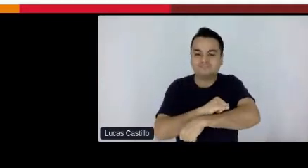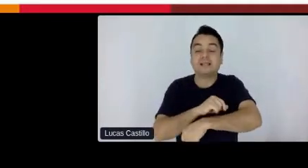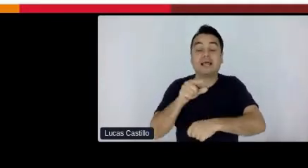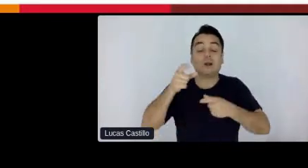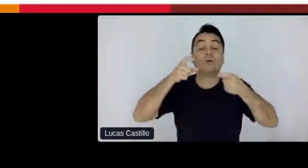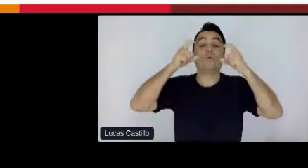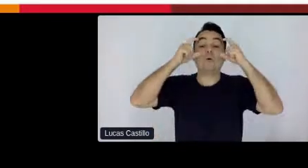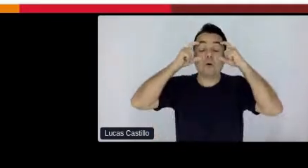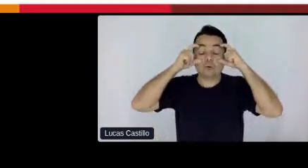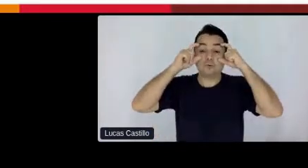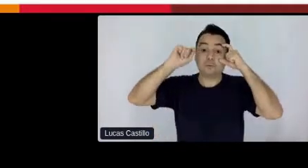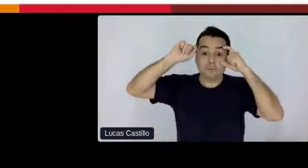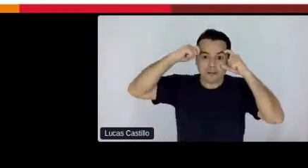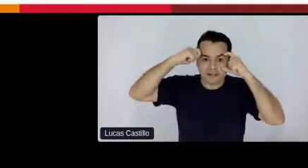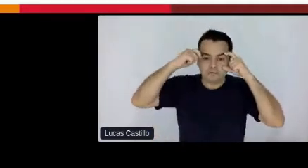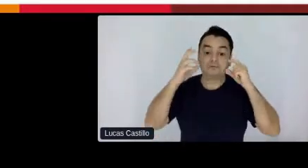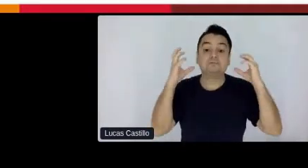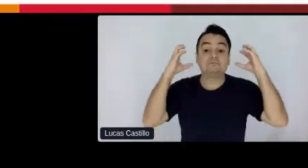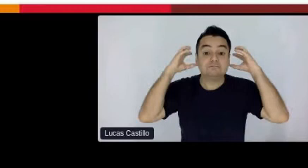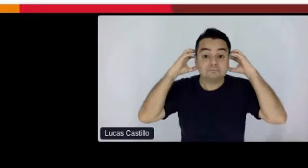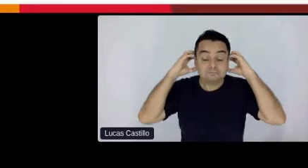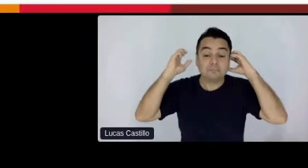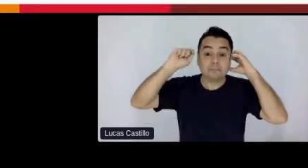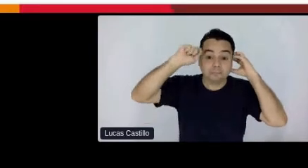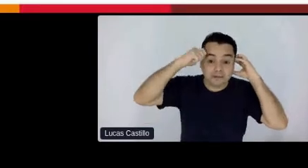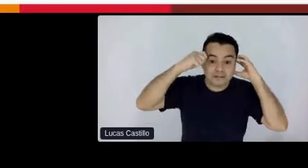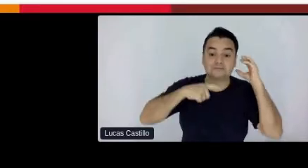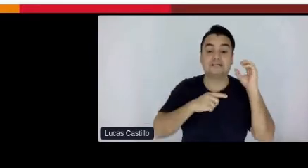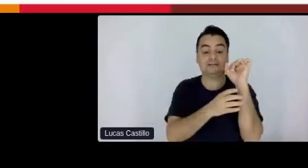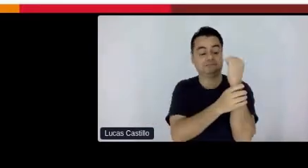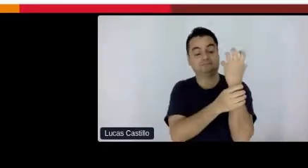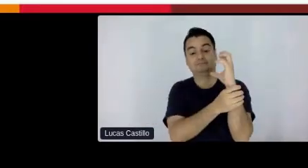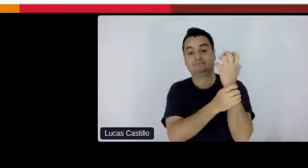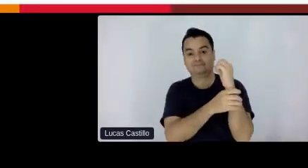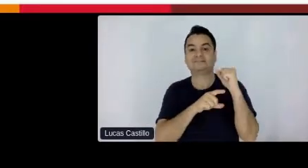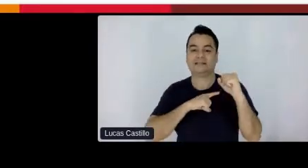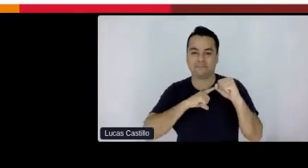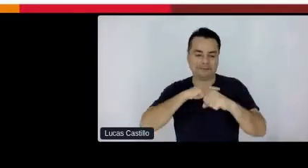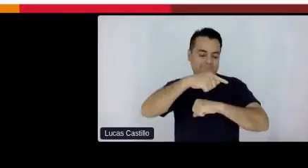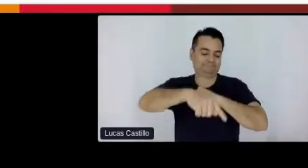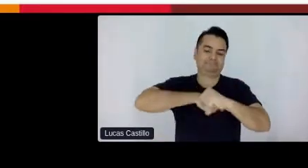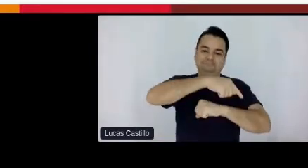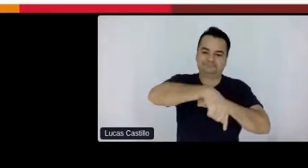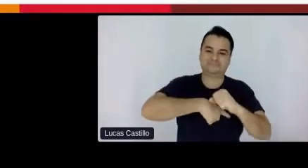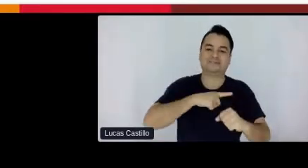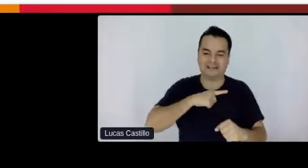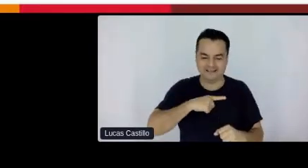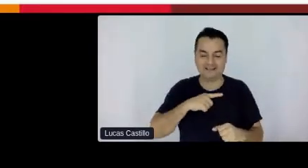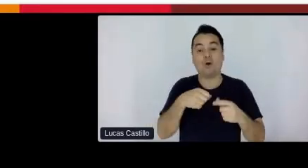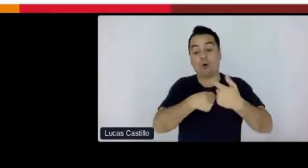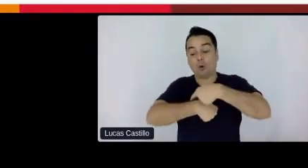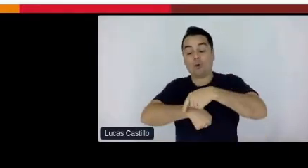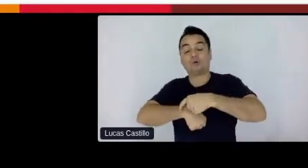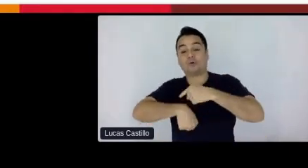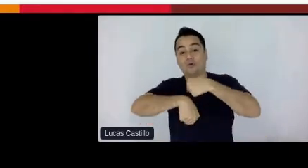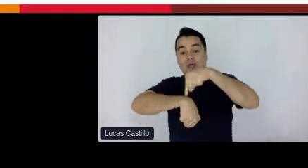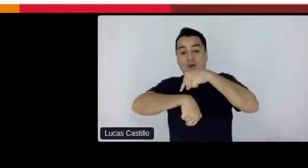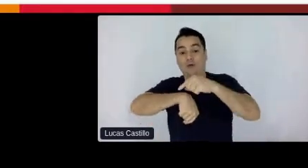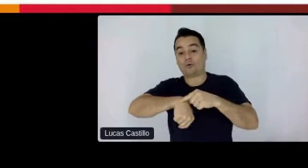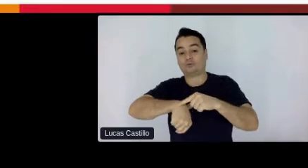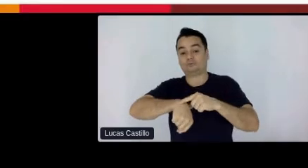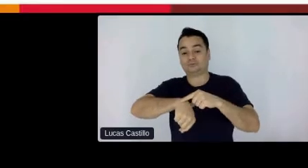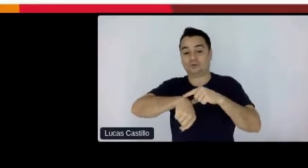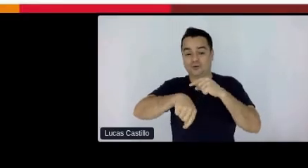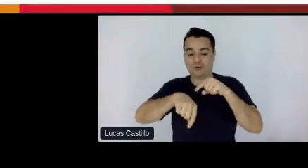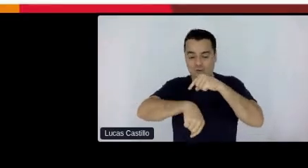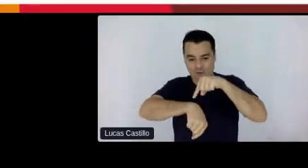preto, estou utilizando um headset preto, estou com algumas pulseiras coloridas aqui no meu braço, no outro braço eu tenho um relógio, e eu estou com a camisa